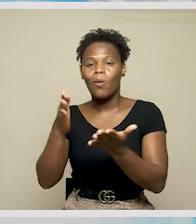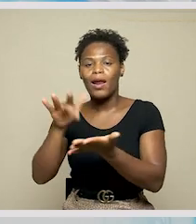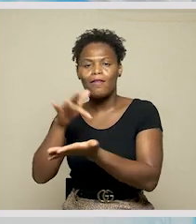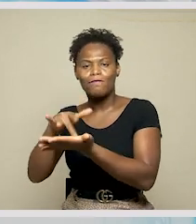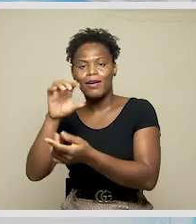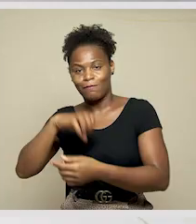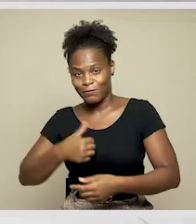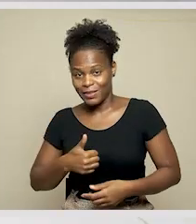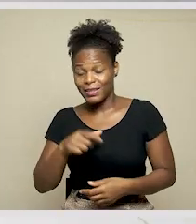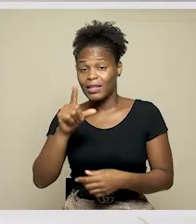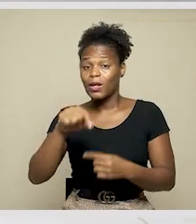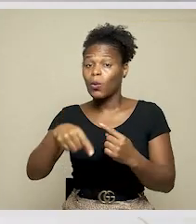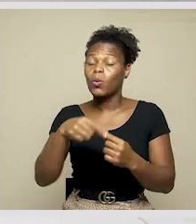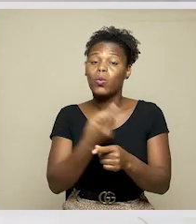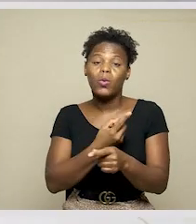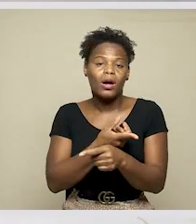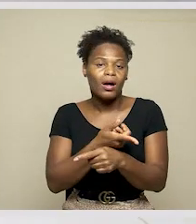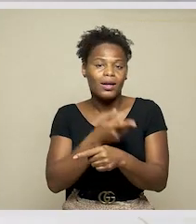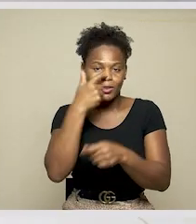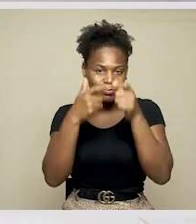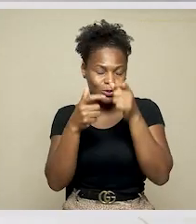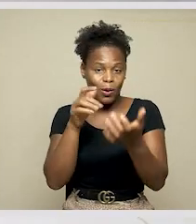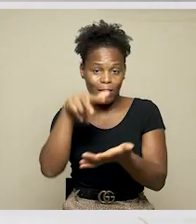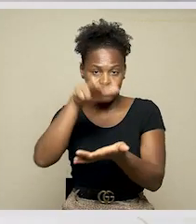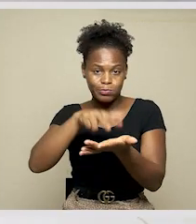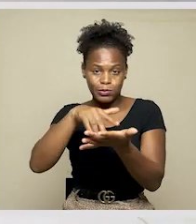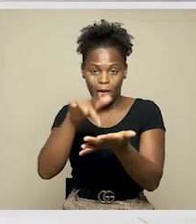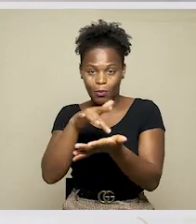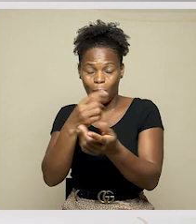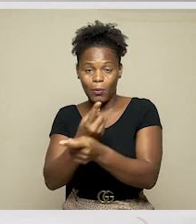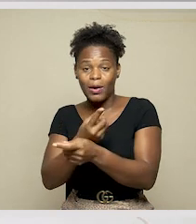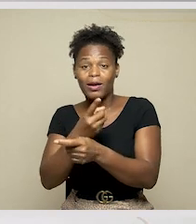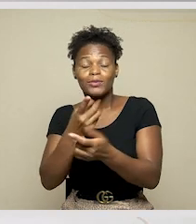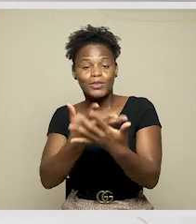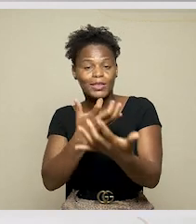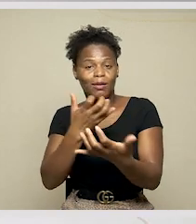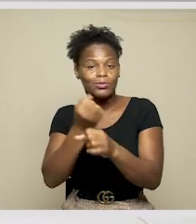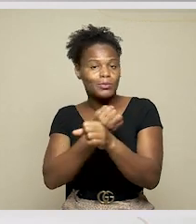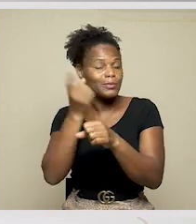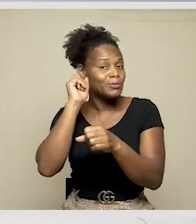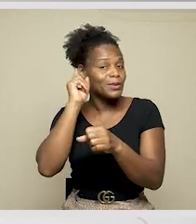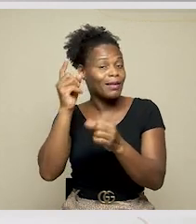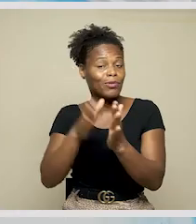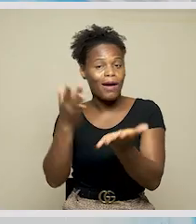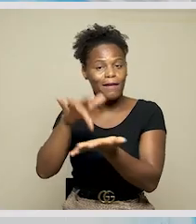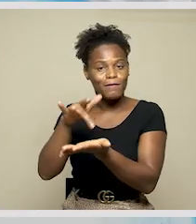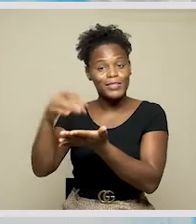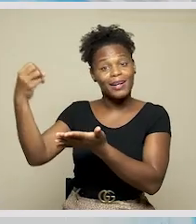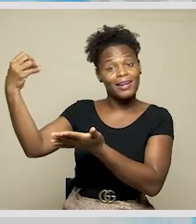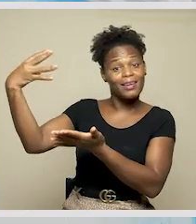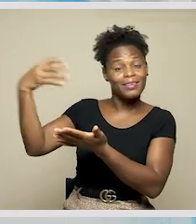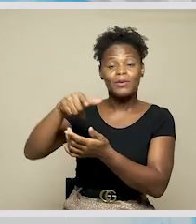literatura cabo-verdiana. Entre os periódicos, destacamos o papel muito importante da revista Claridade